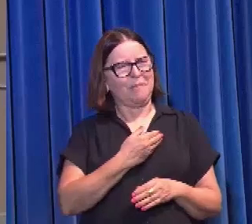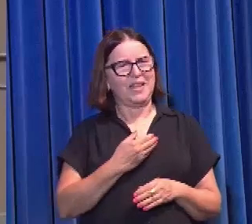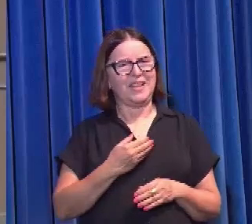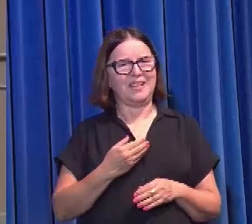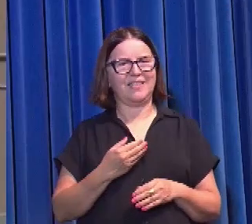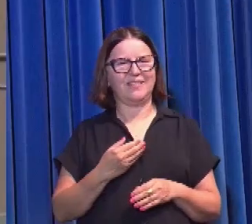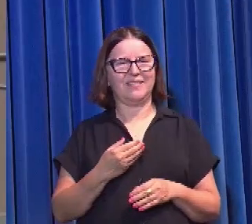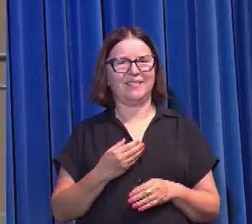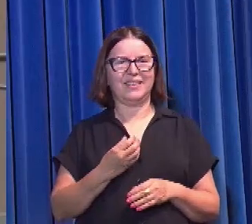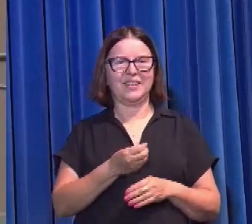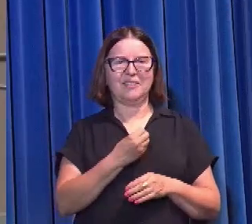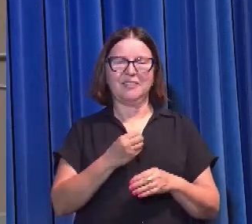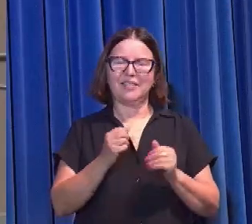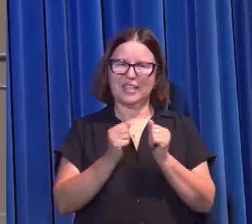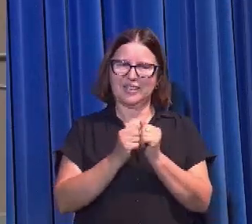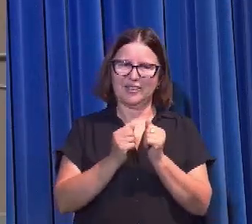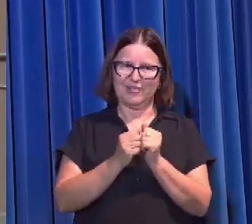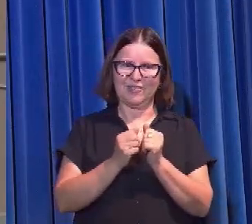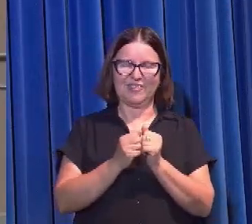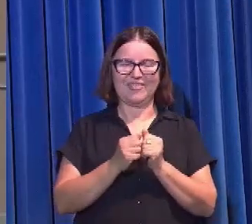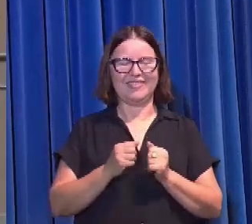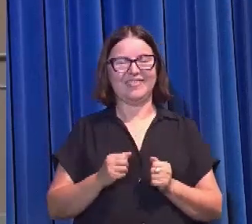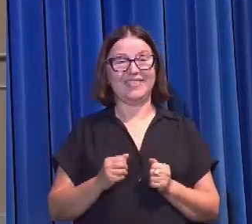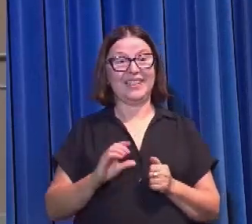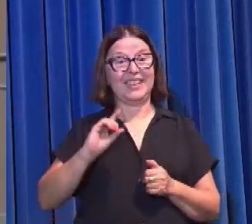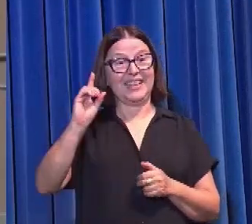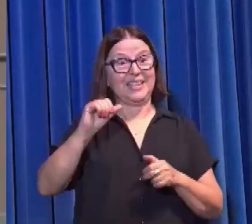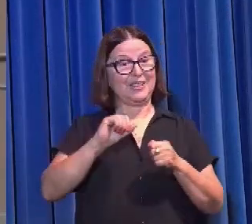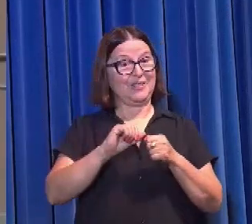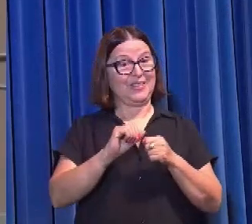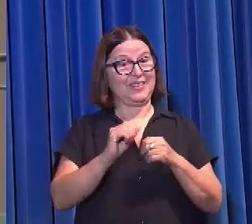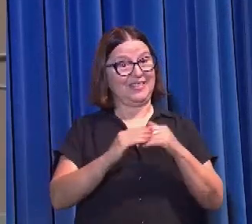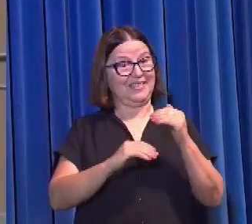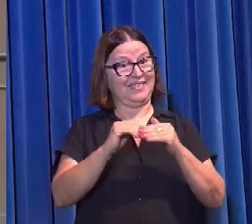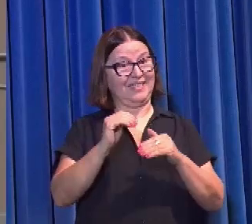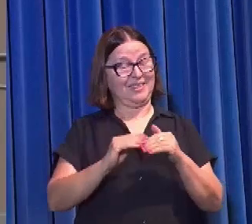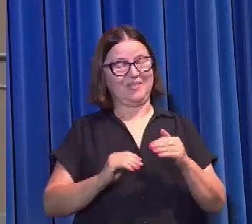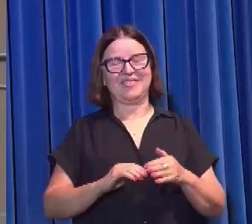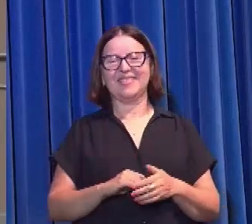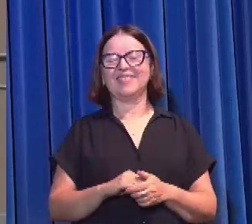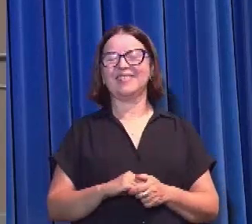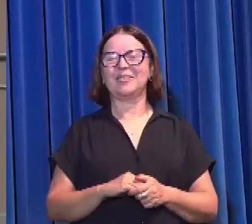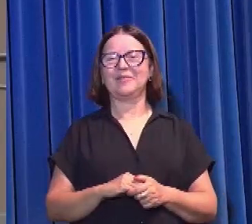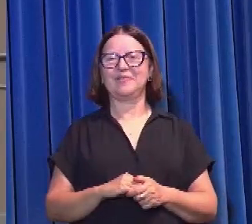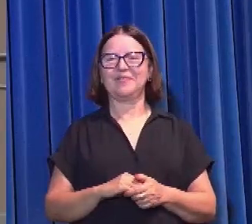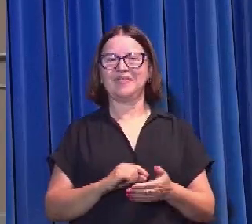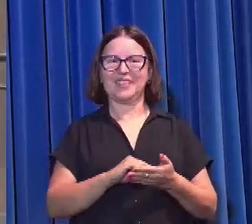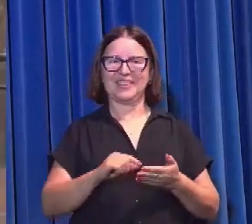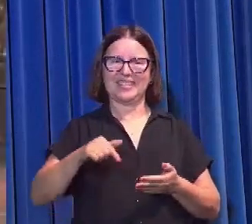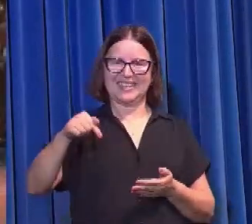conhecimento do Senhor. Ele age por meio de todos. Versículo 7.